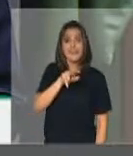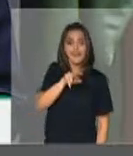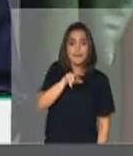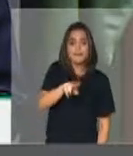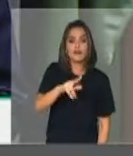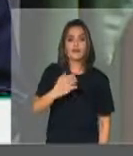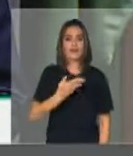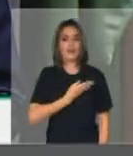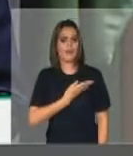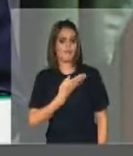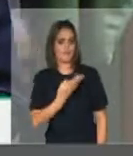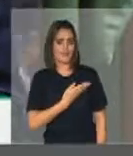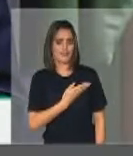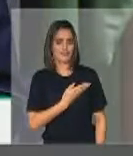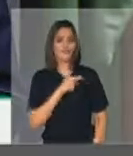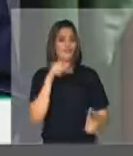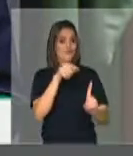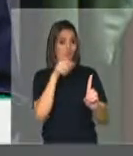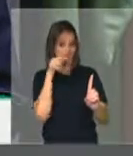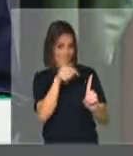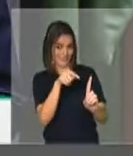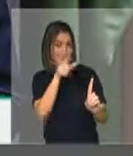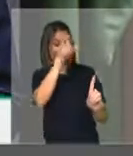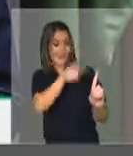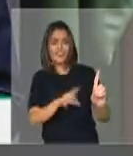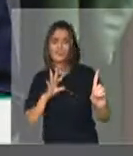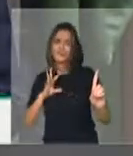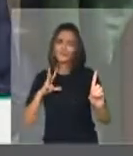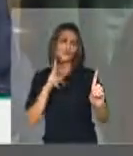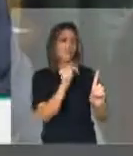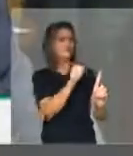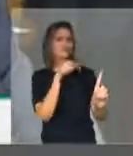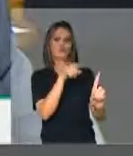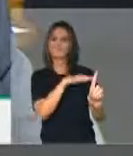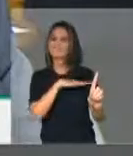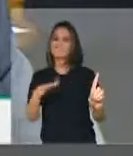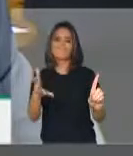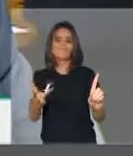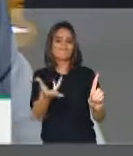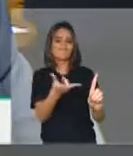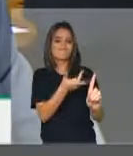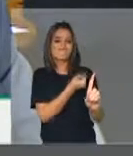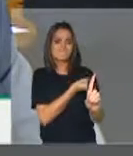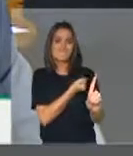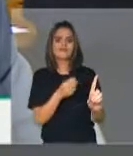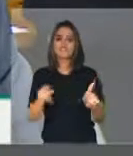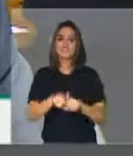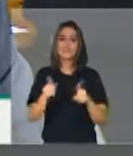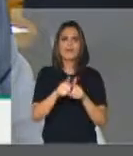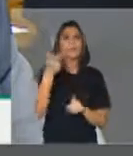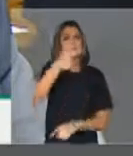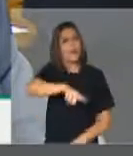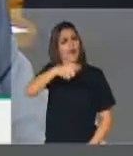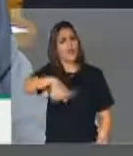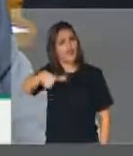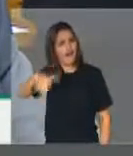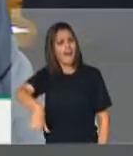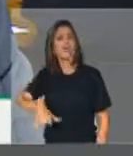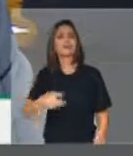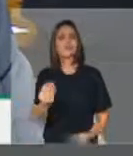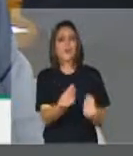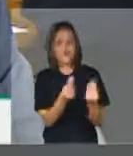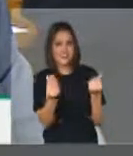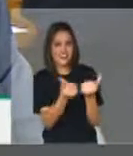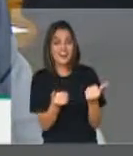irmão e amigo, você foi, para quem acredita na política, tudo isso. Tudo isso e mais um pouco. E eu sei que